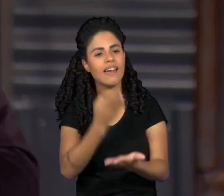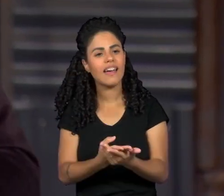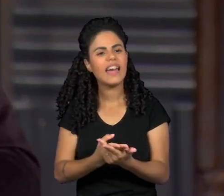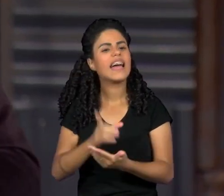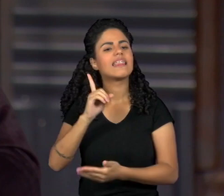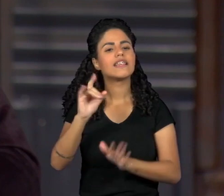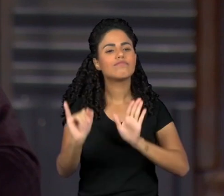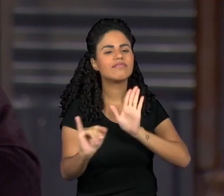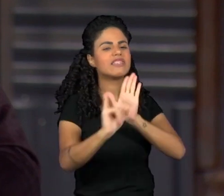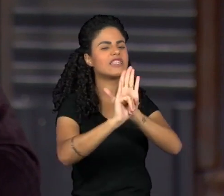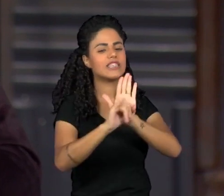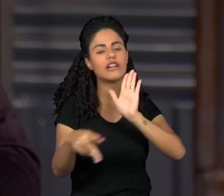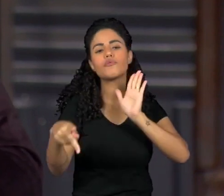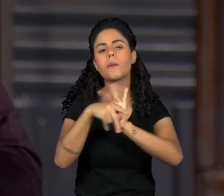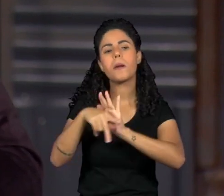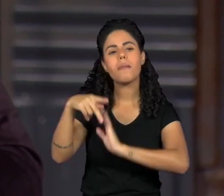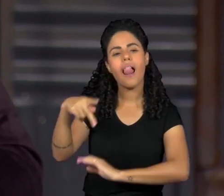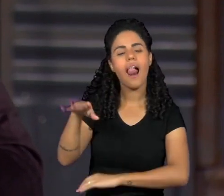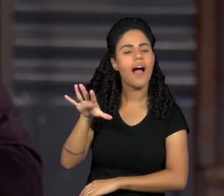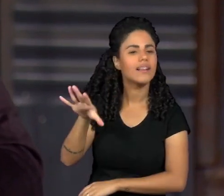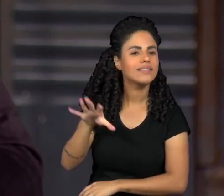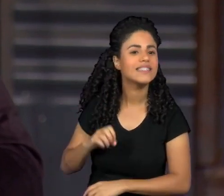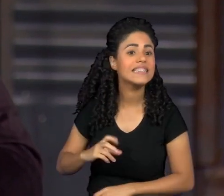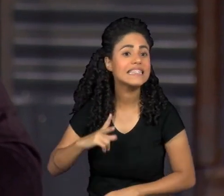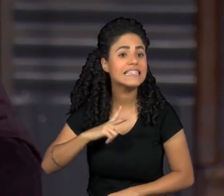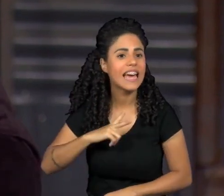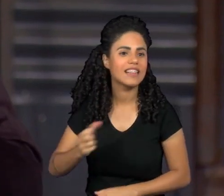DNA para a gente hackear.